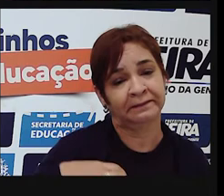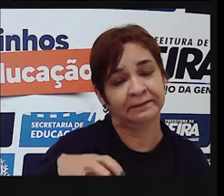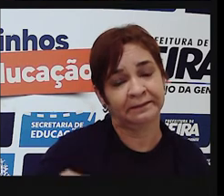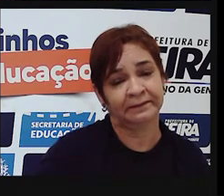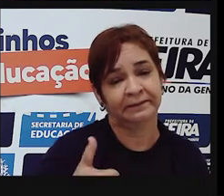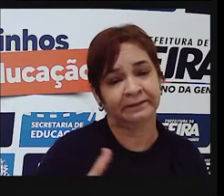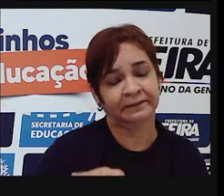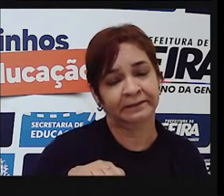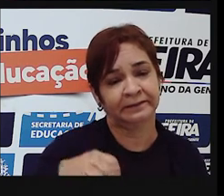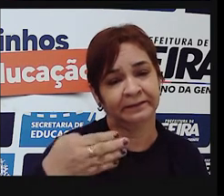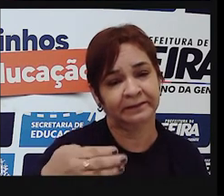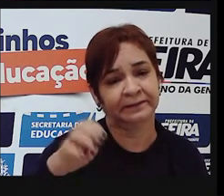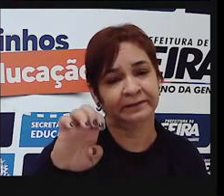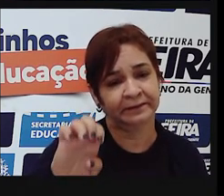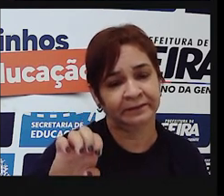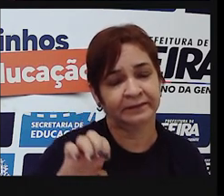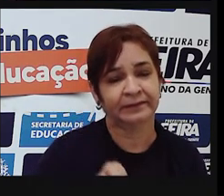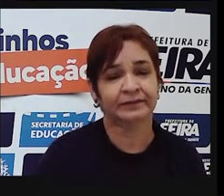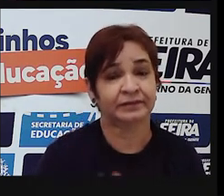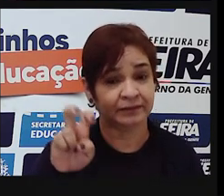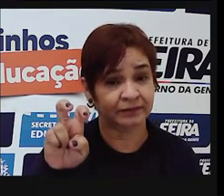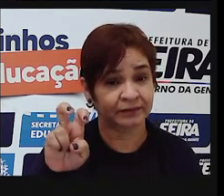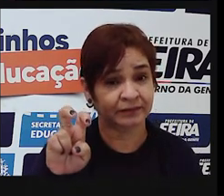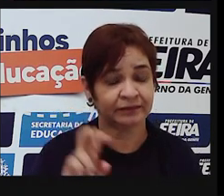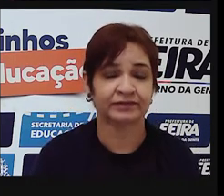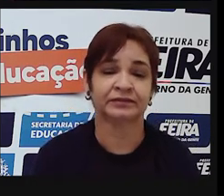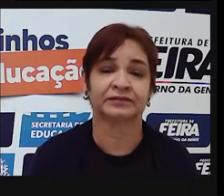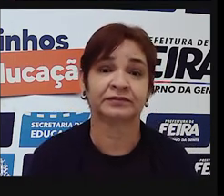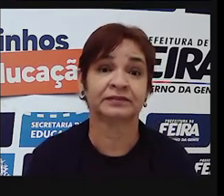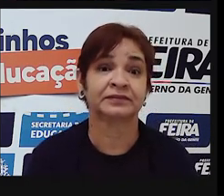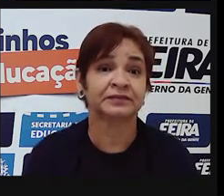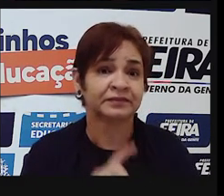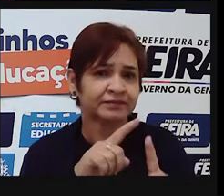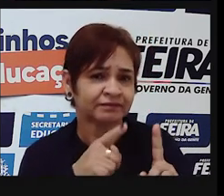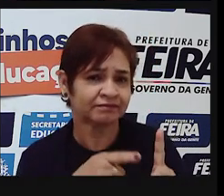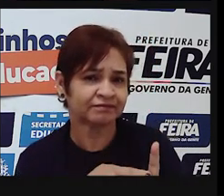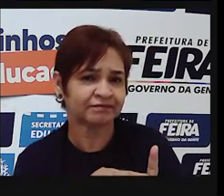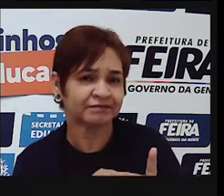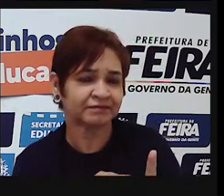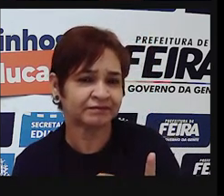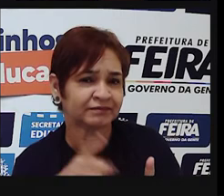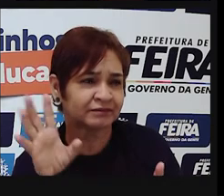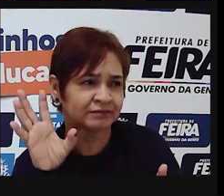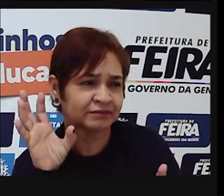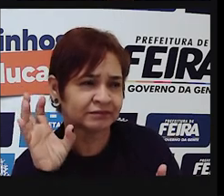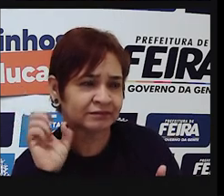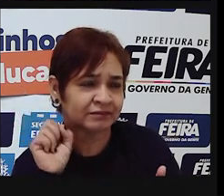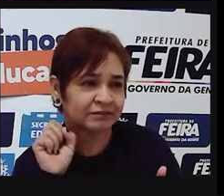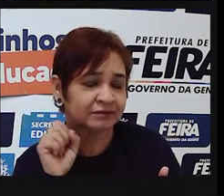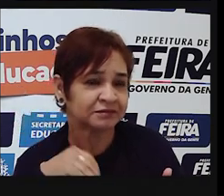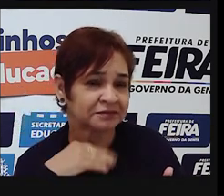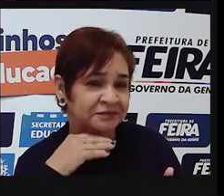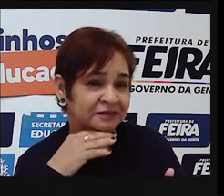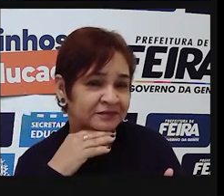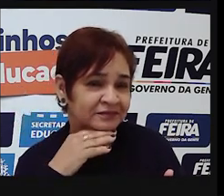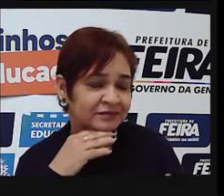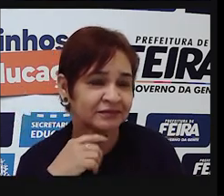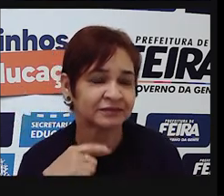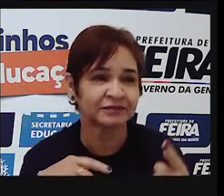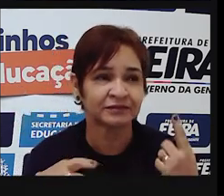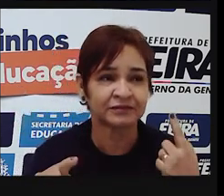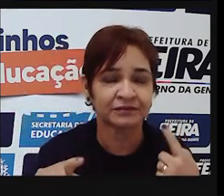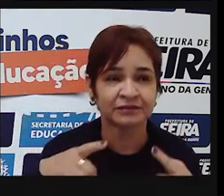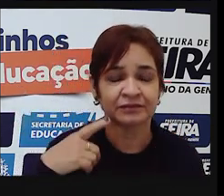e foi estimulada ainda na barriga de sua mãe a ouvir música clássica, como uma espécie de